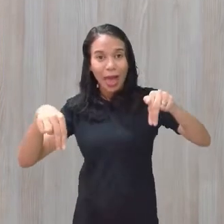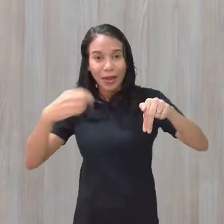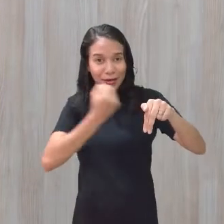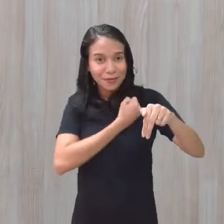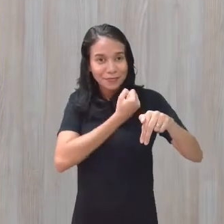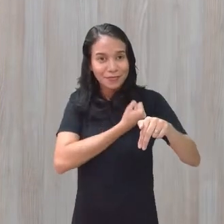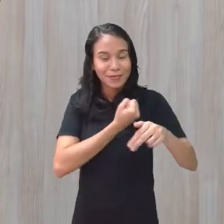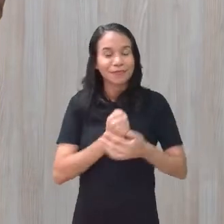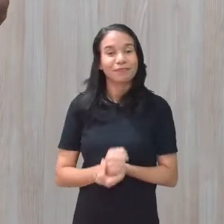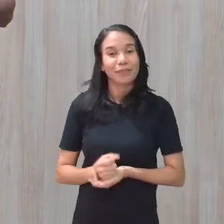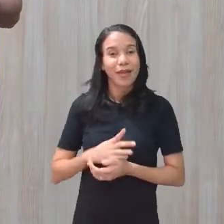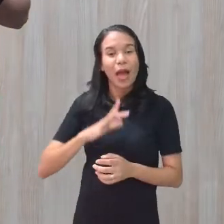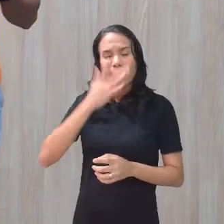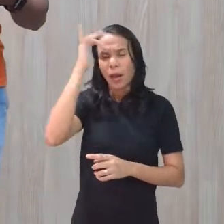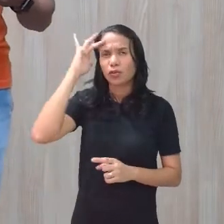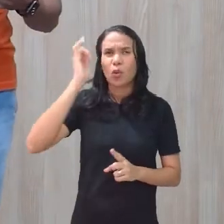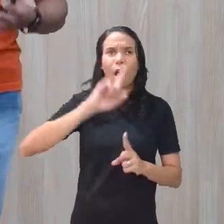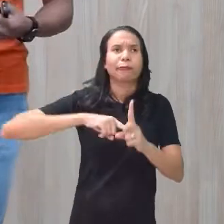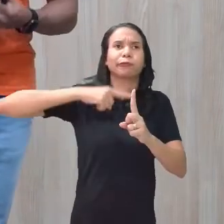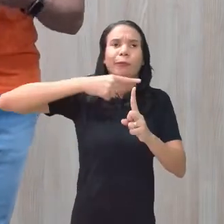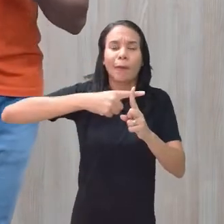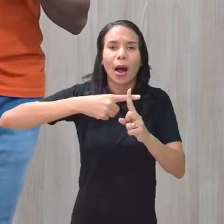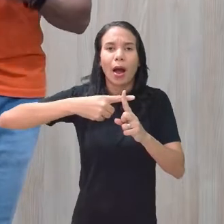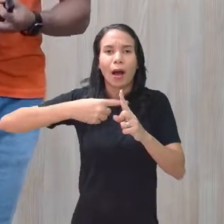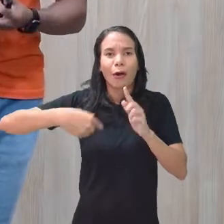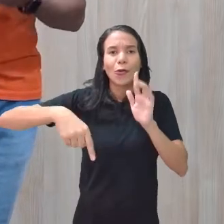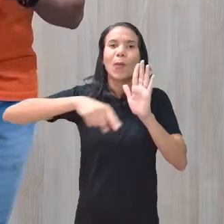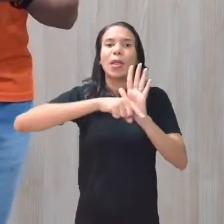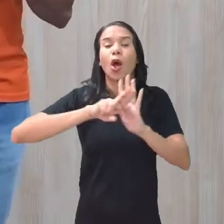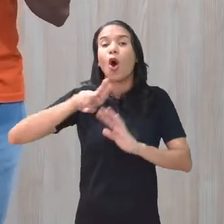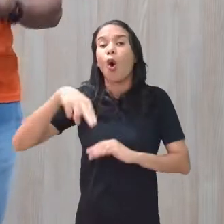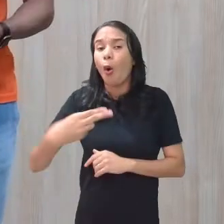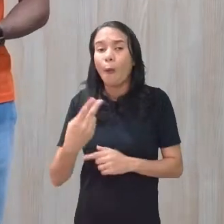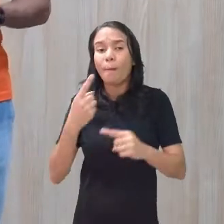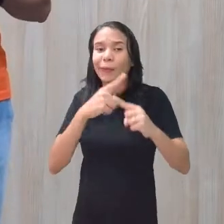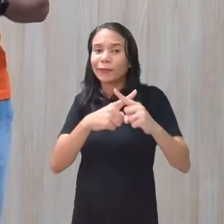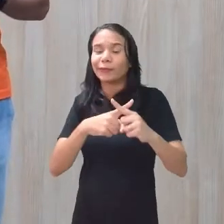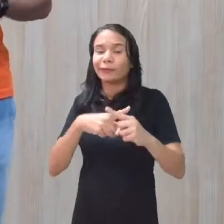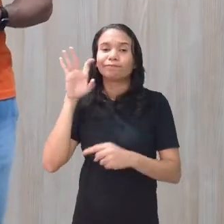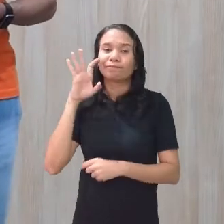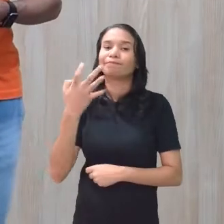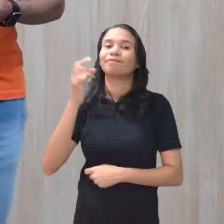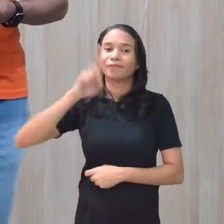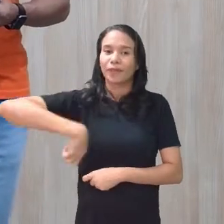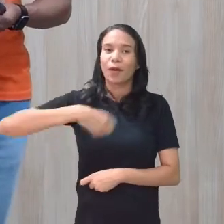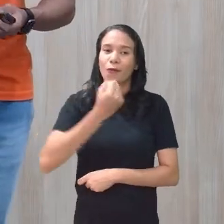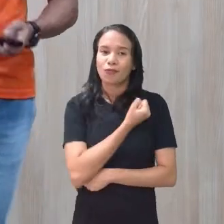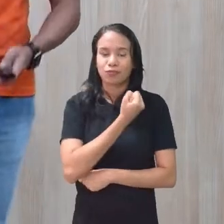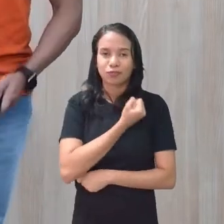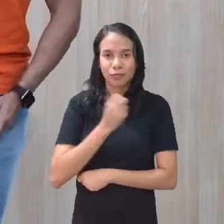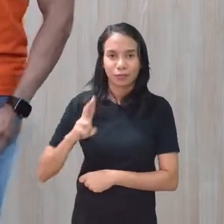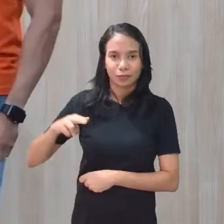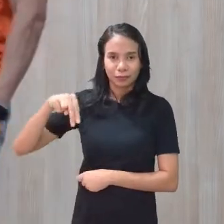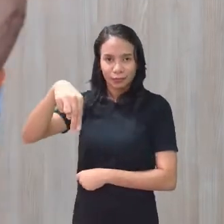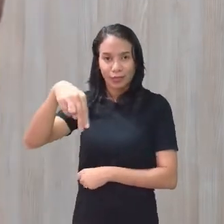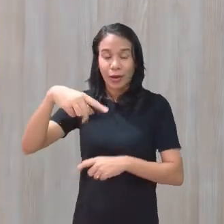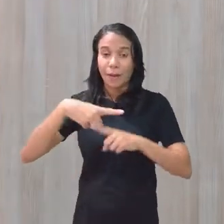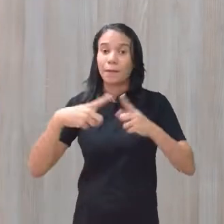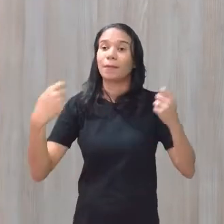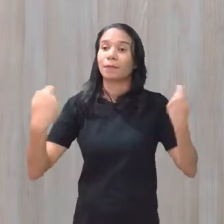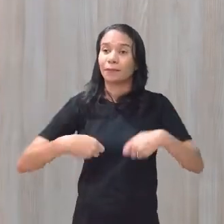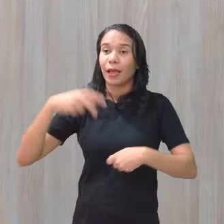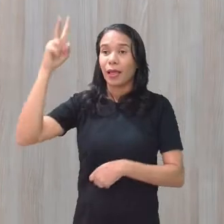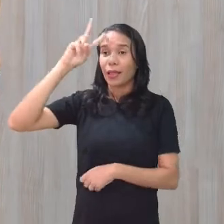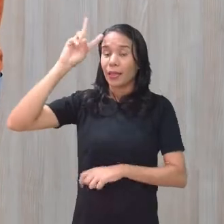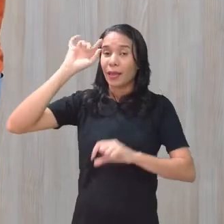somar, subtrair ou multiplicar, o resultado dele vai ser um número inteiro, certo? Só relembrando